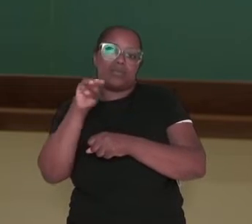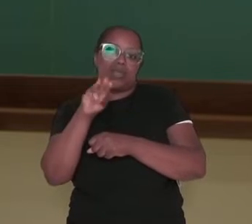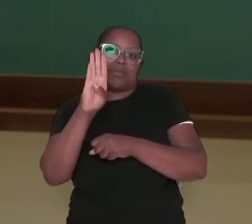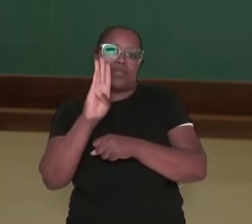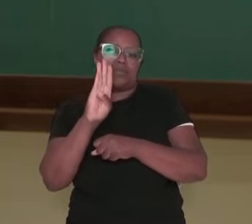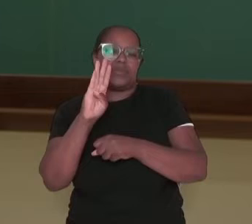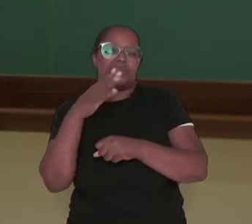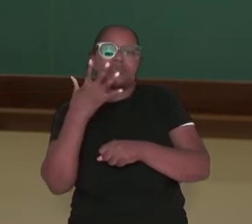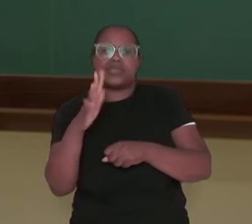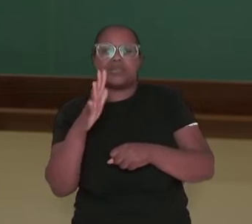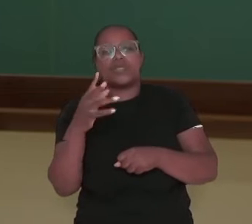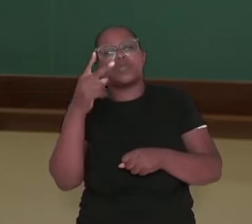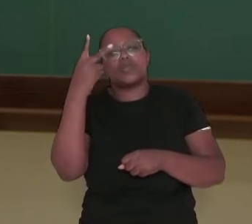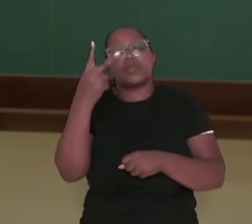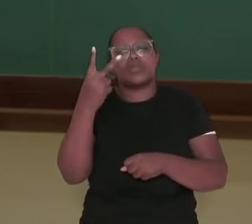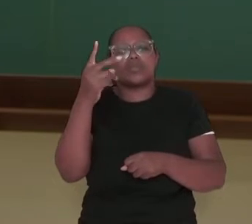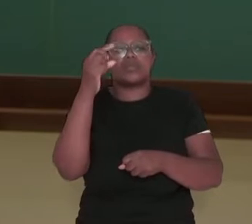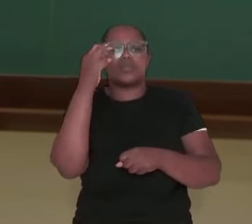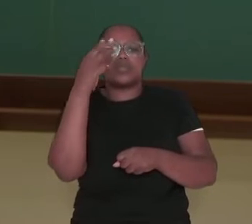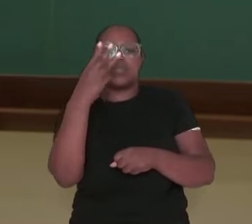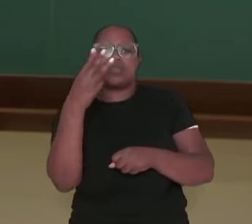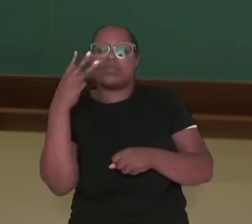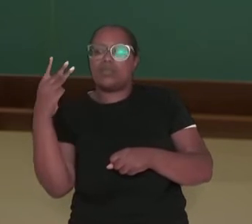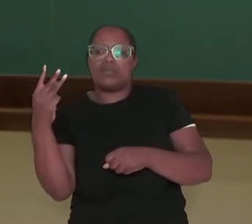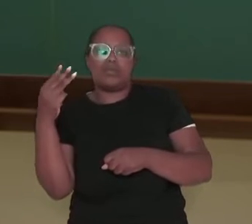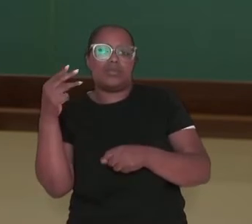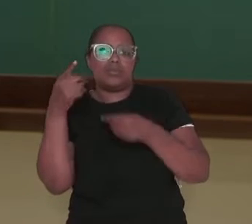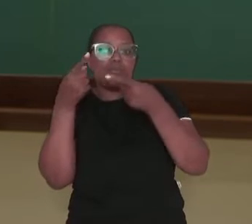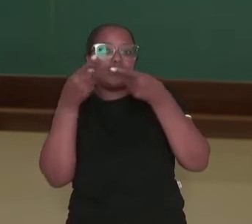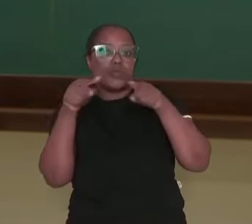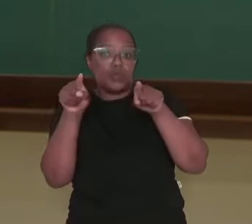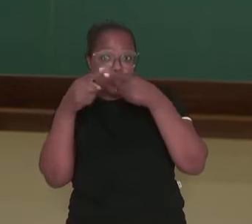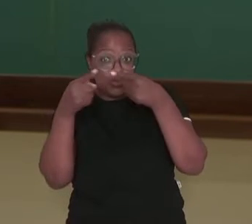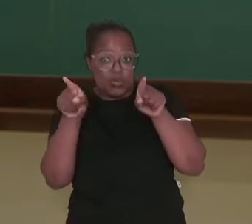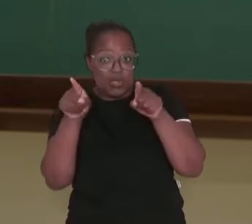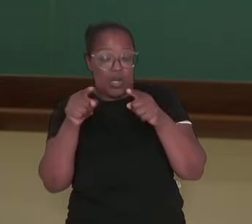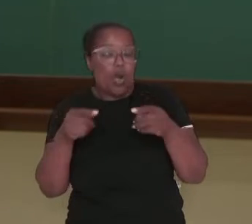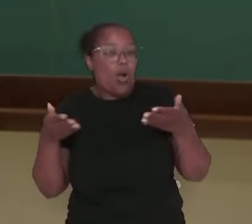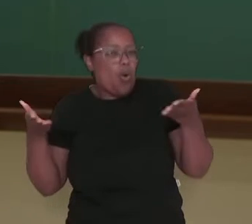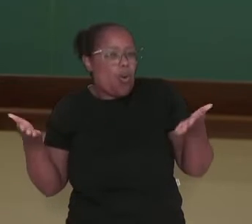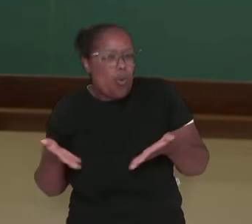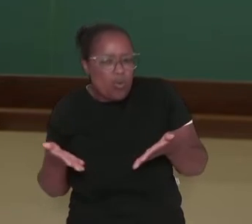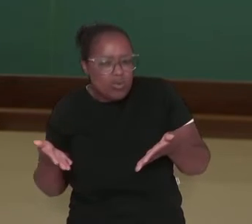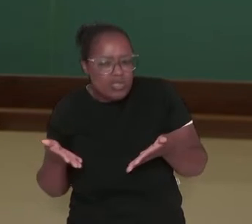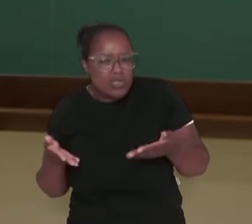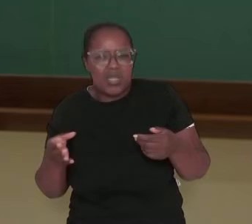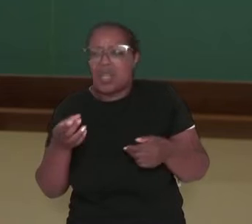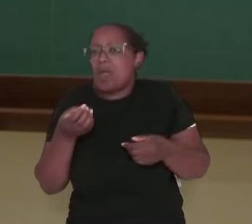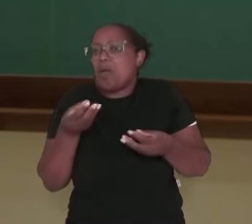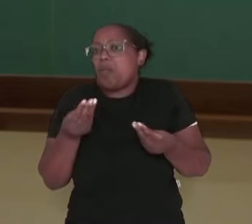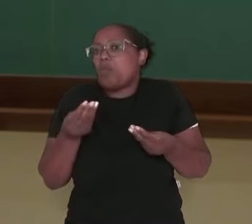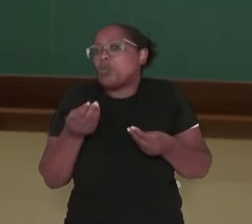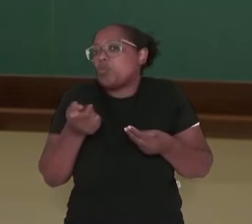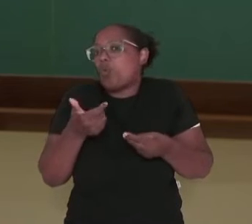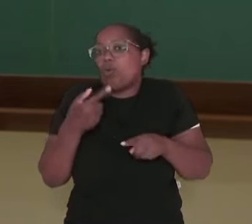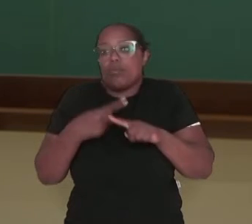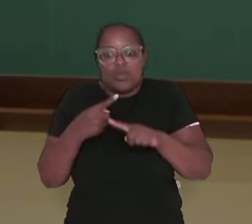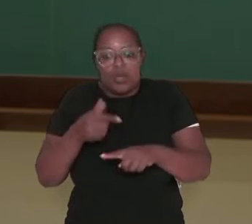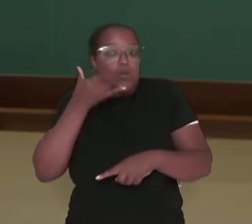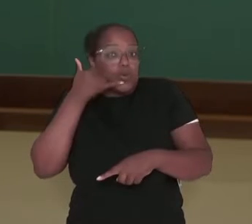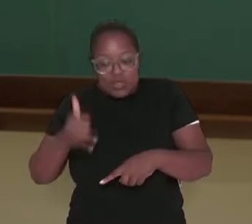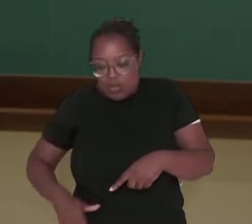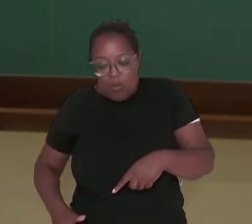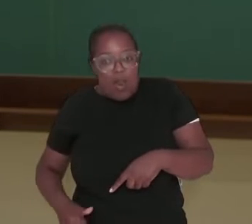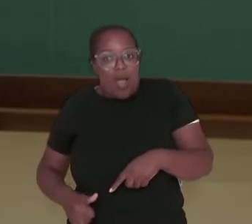menos 233 músicas, ok? Hoje em dia para nós é muito pouco, porque o nosso celular comporta mais do que isso.